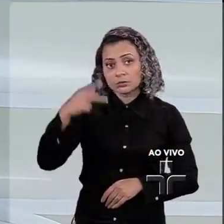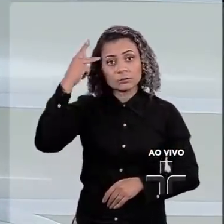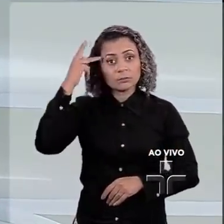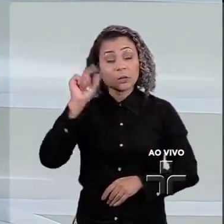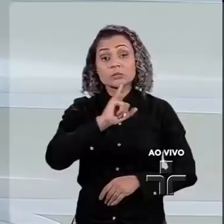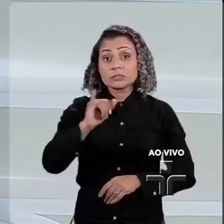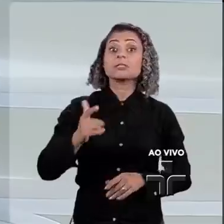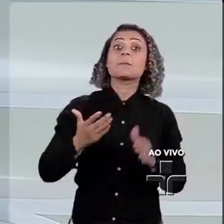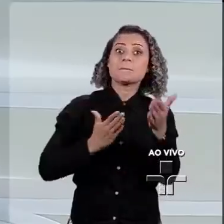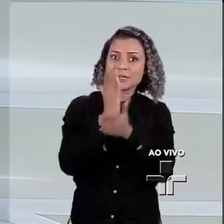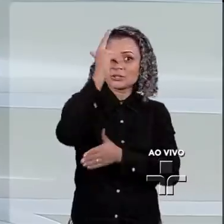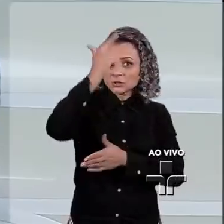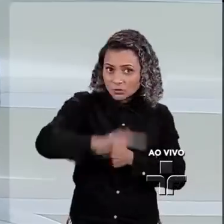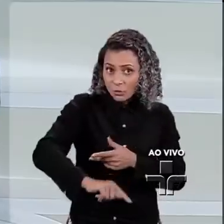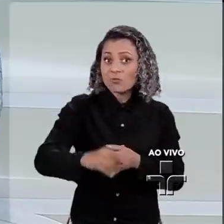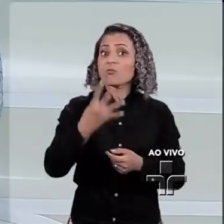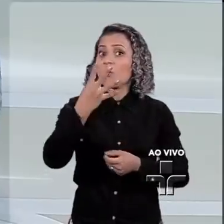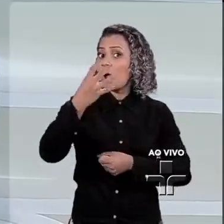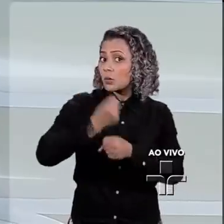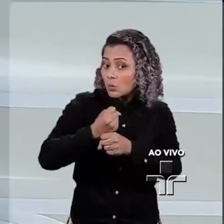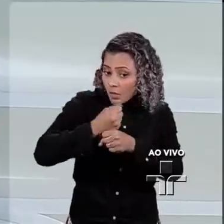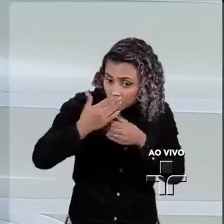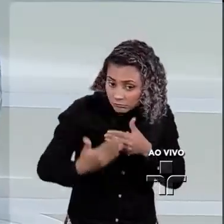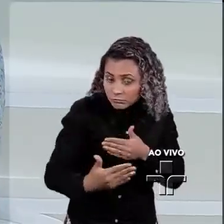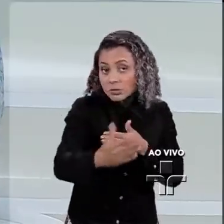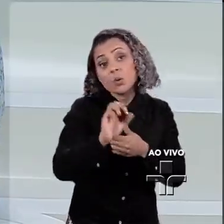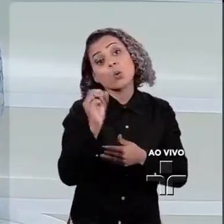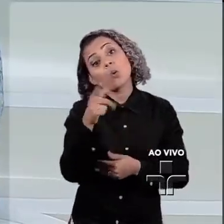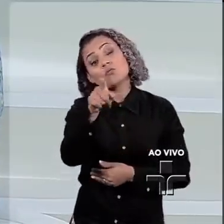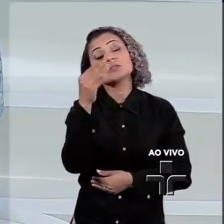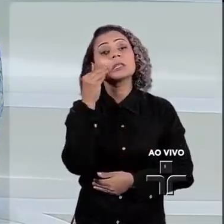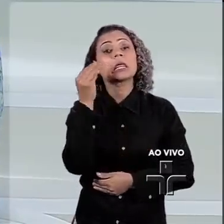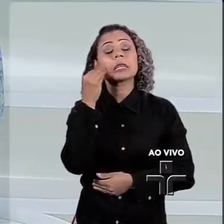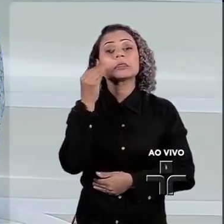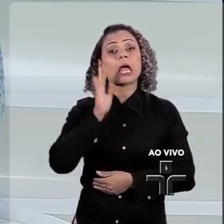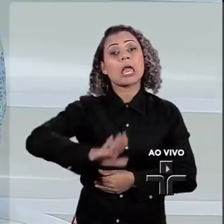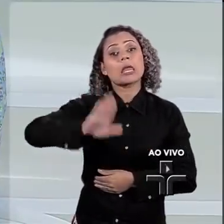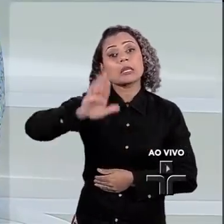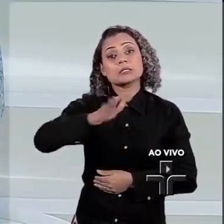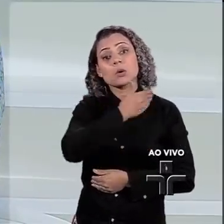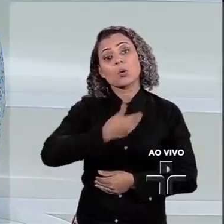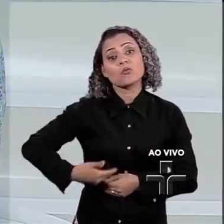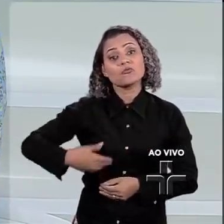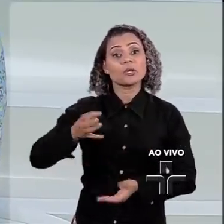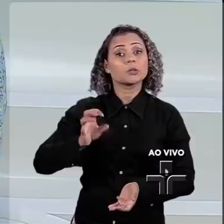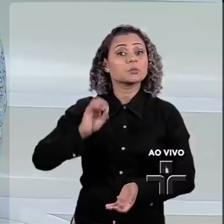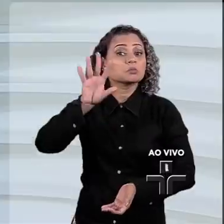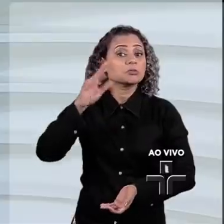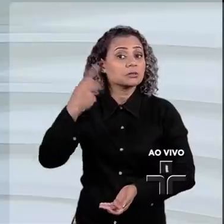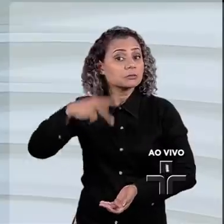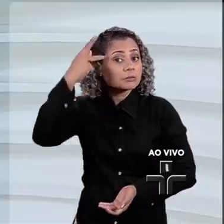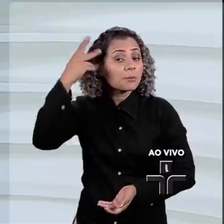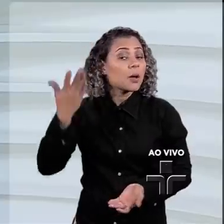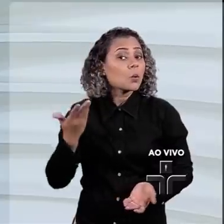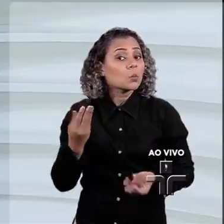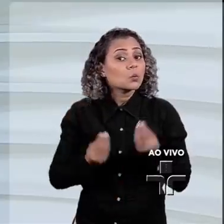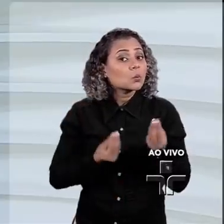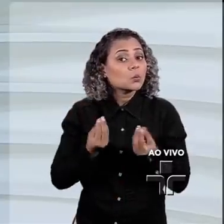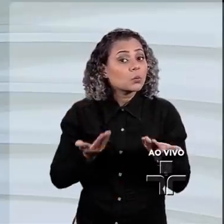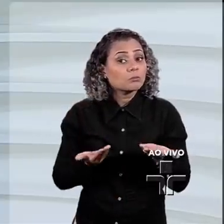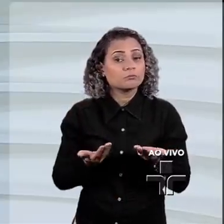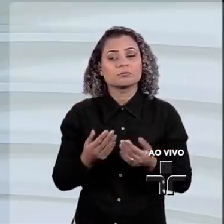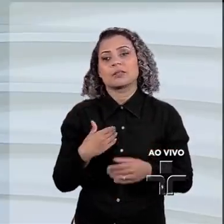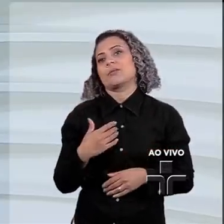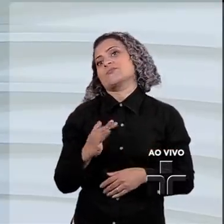for reeleito, ficar os 4 anos ou já, de repente, tentar uma eleição para o governo do Estado? Eu acho que é muito